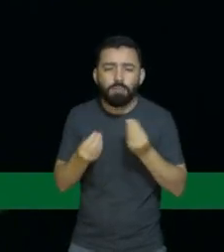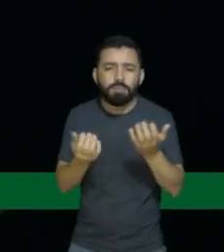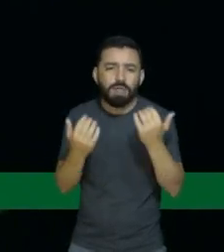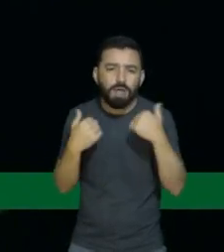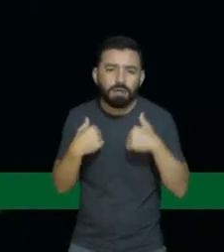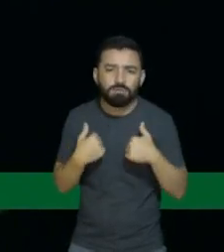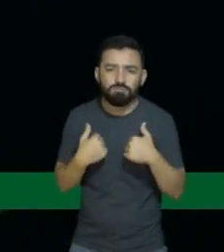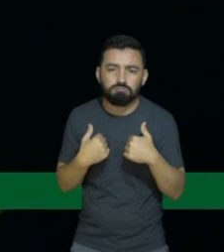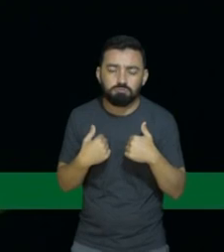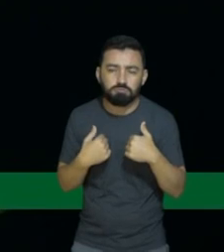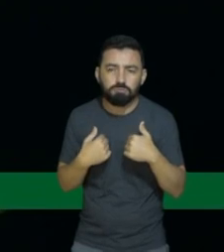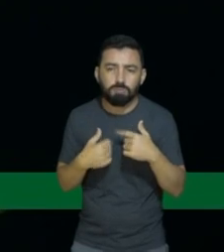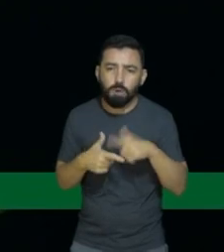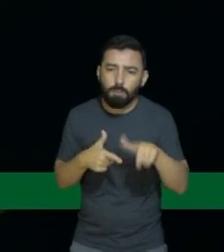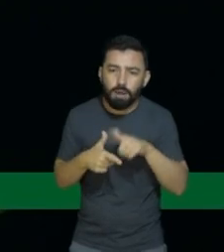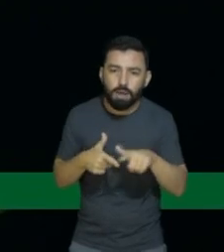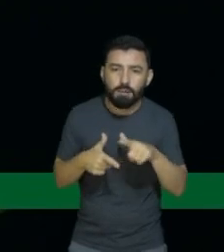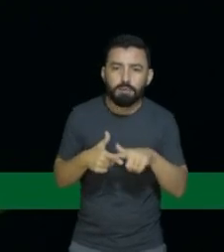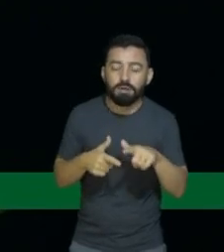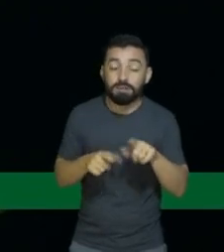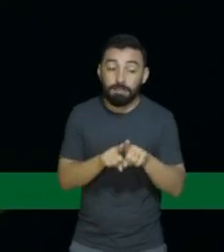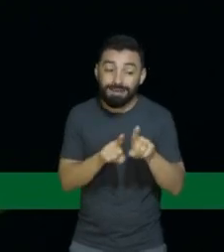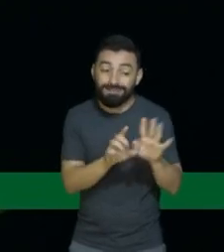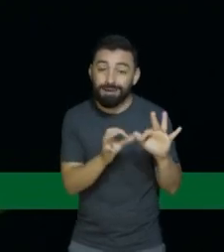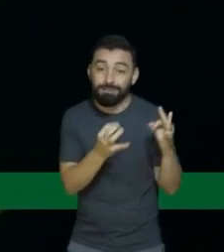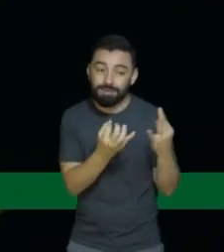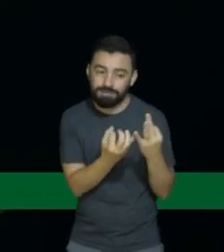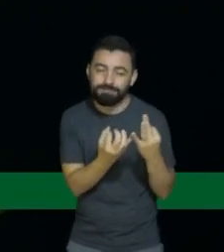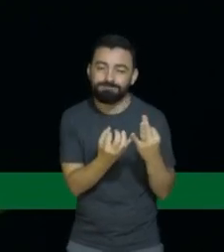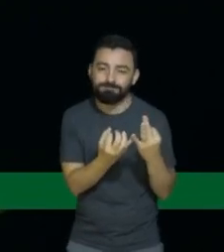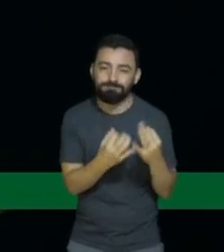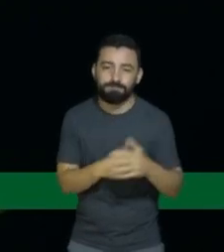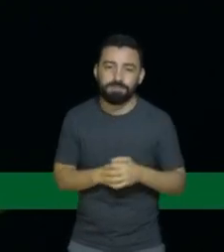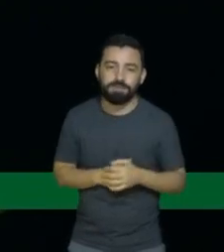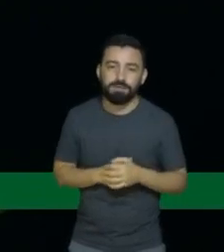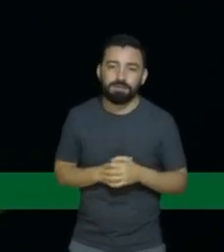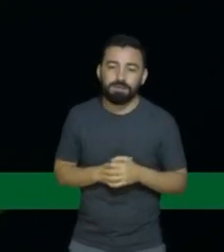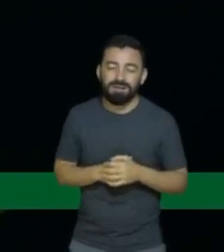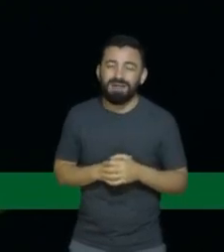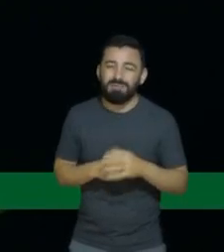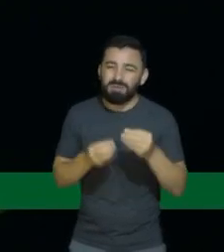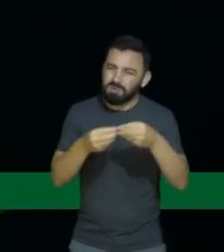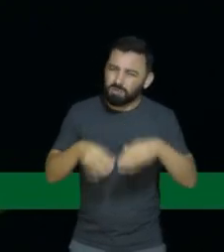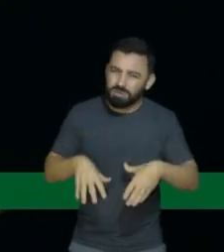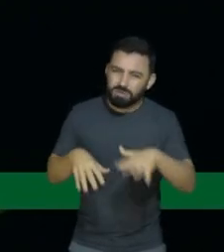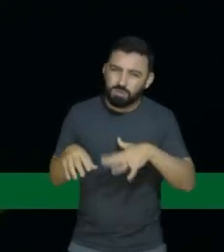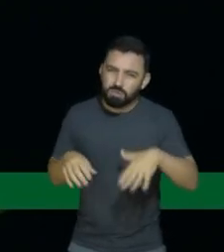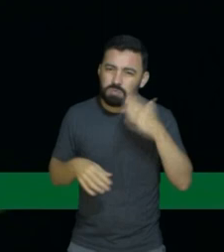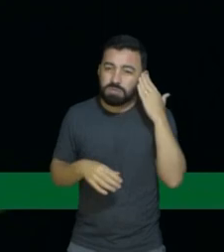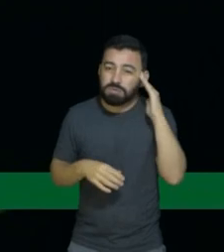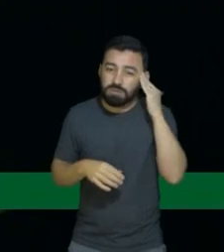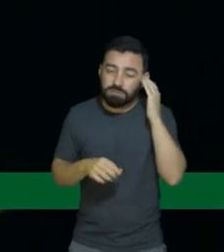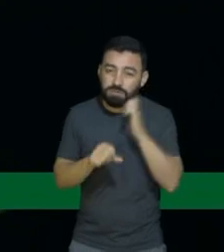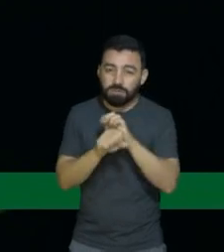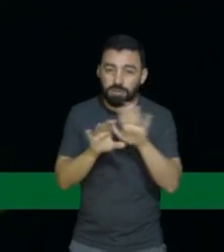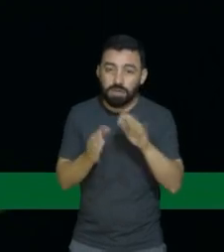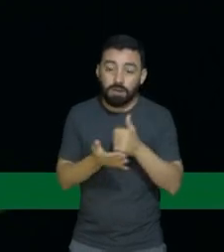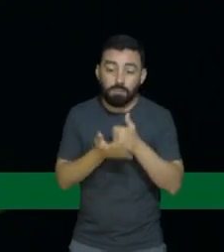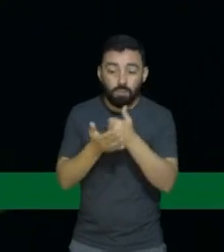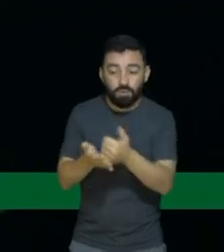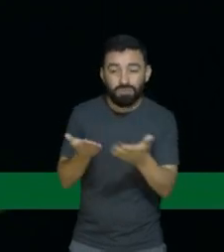pacientes e e seus familiares isso prejudica o entendimento e o apoio ao